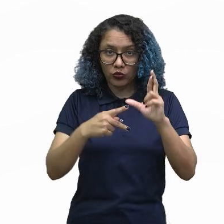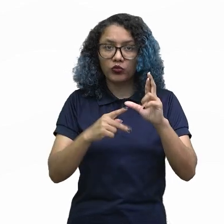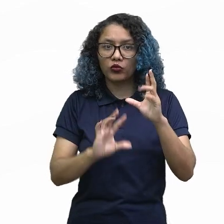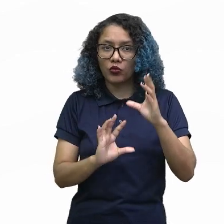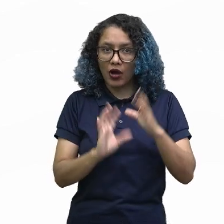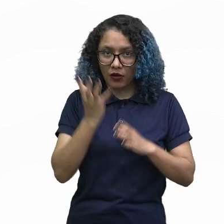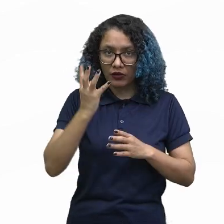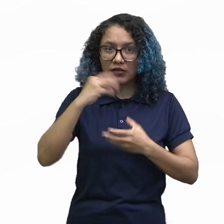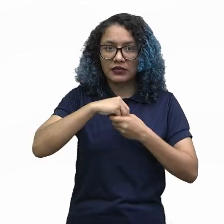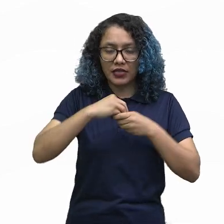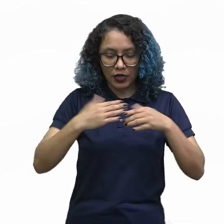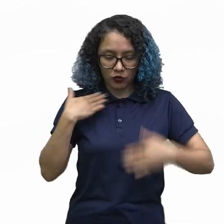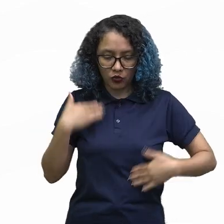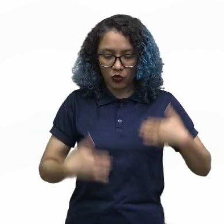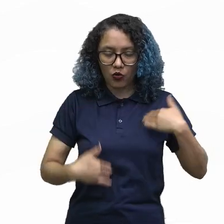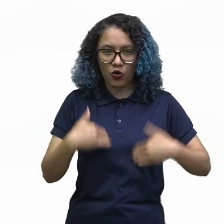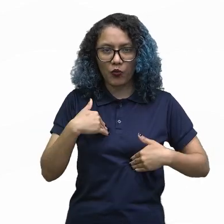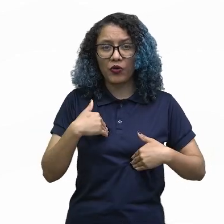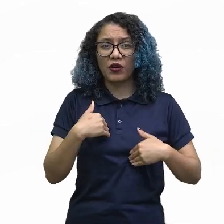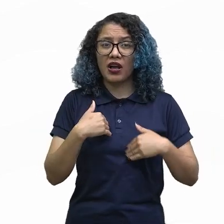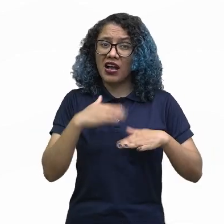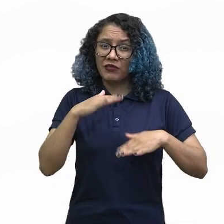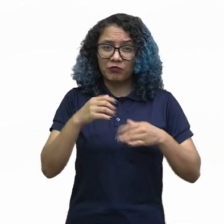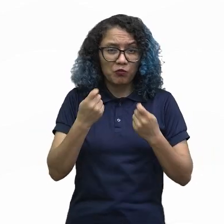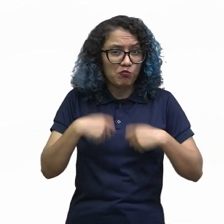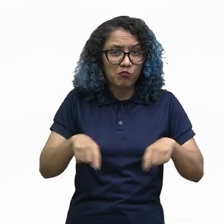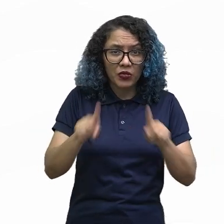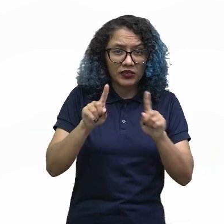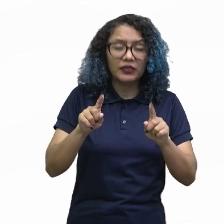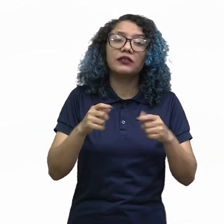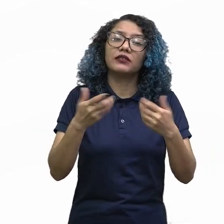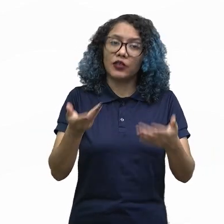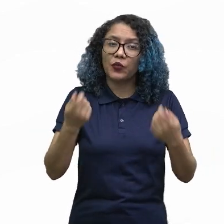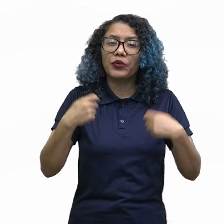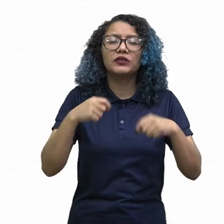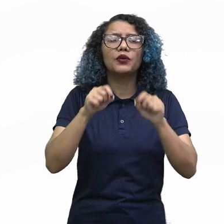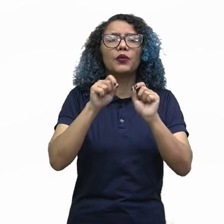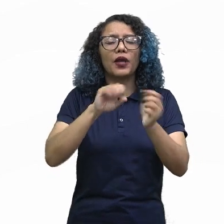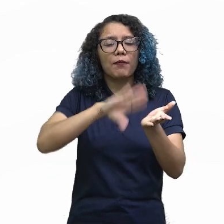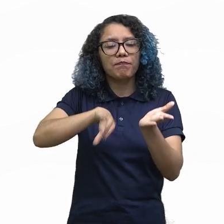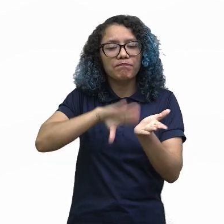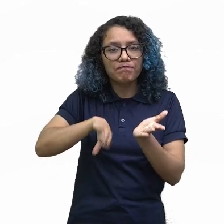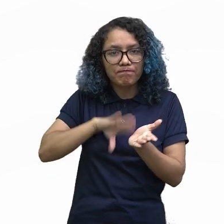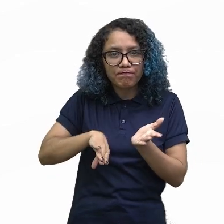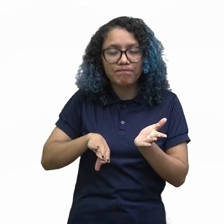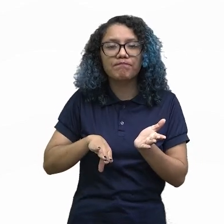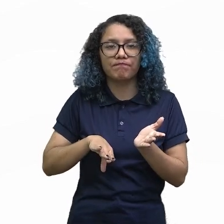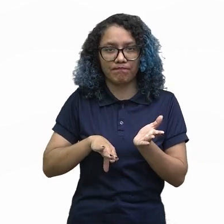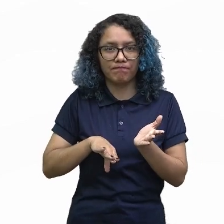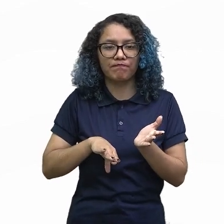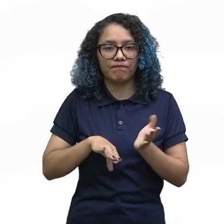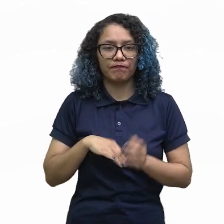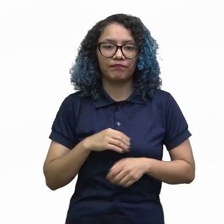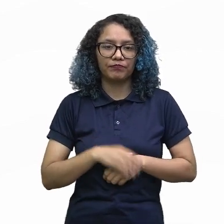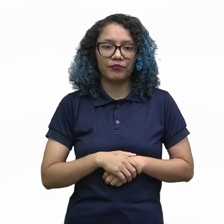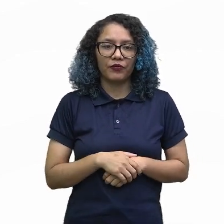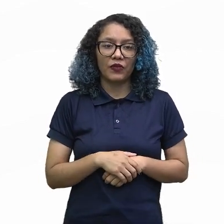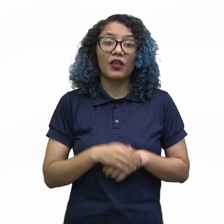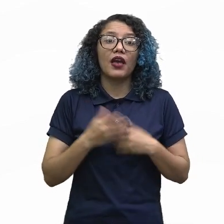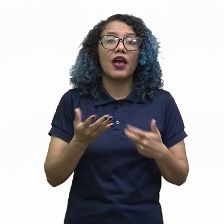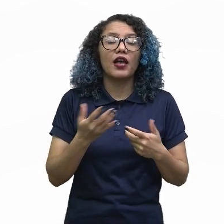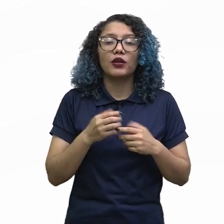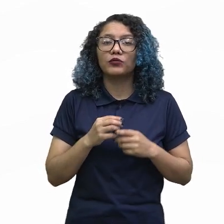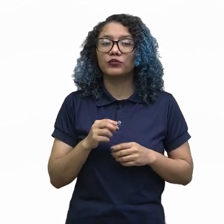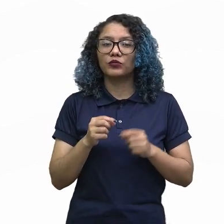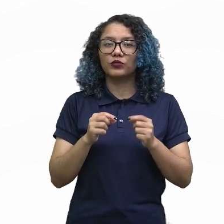não precisa desses resíduos, eles têm que ser eliminados, eles têm que ser excretados. Quem vai levar esse resíduo, olha aí, é o